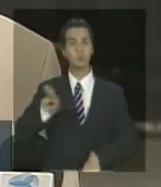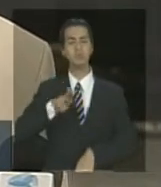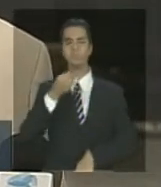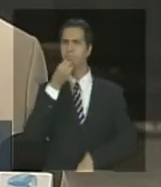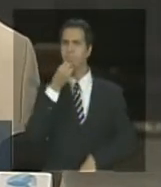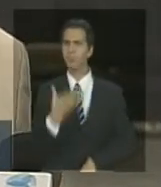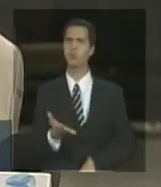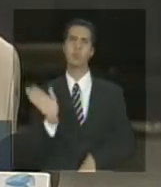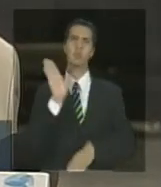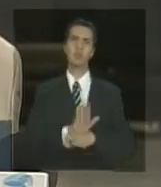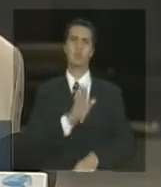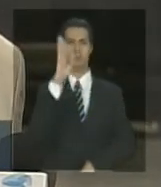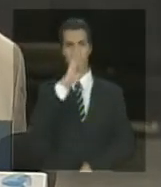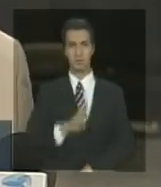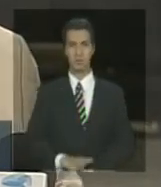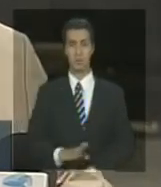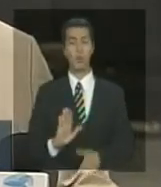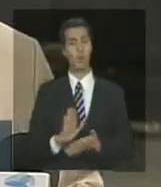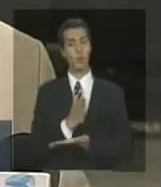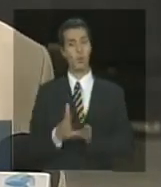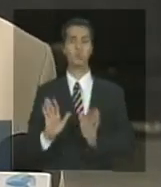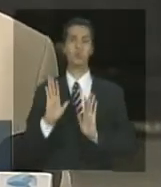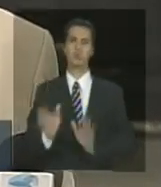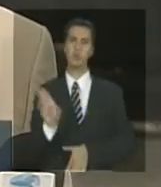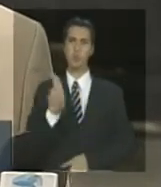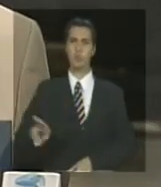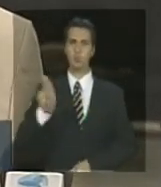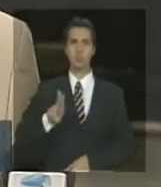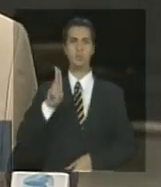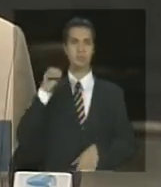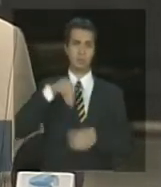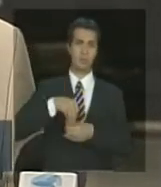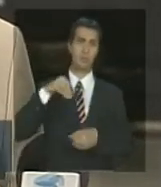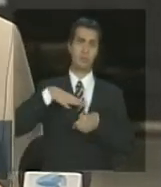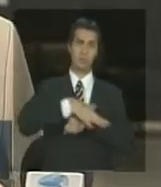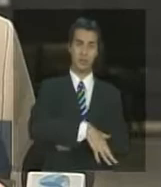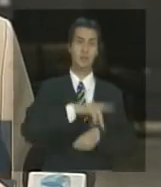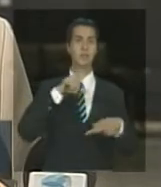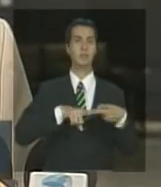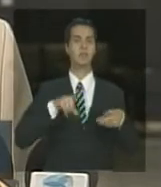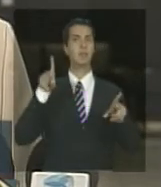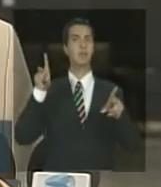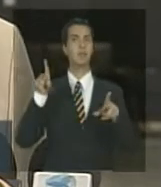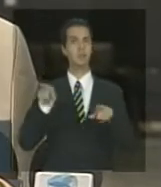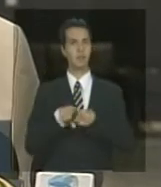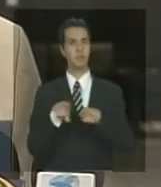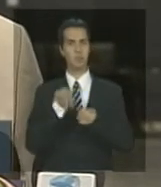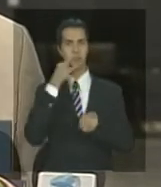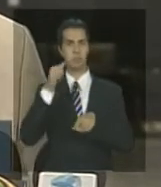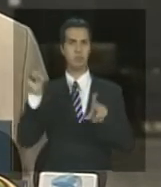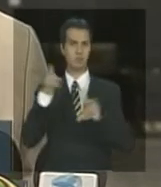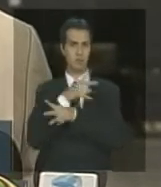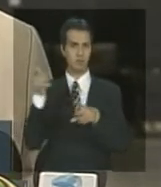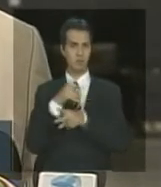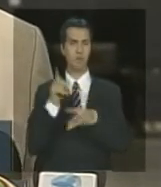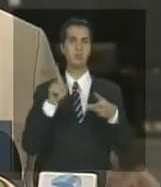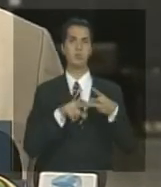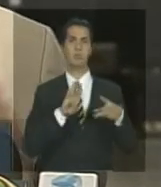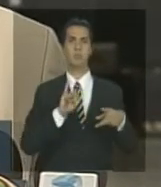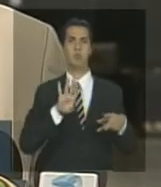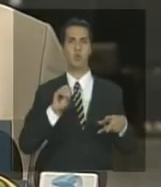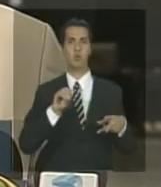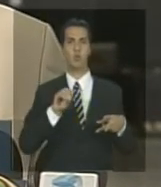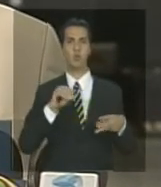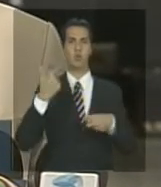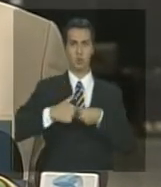imensa que o Brasil, em parte, já usa nas hidrelétricas e agora nas eólicas, além dos biocombustíveis. Então, o Brasil